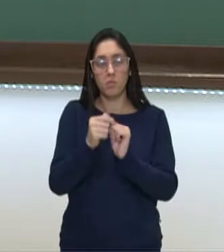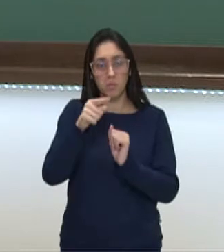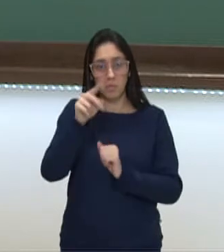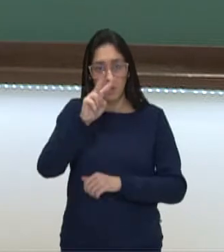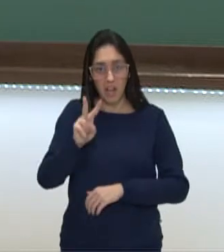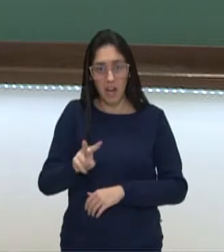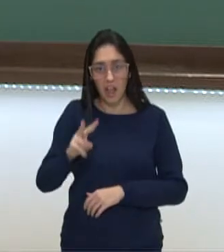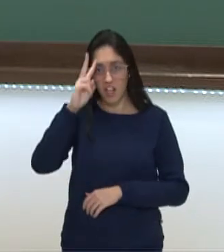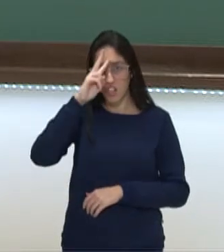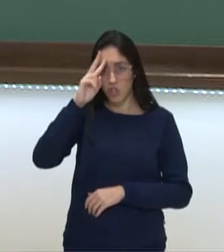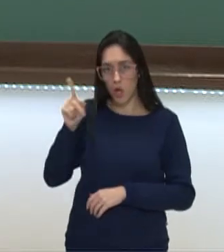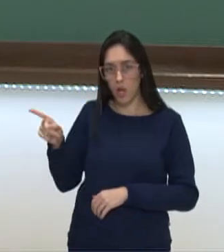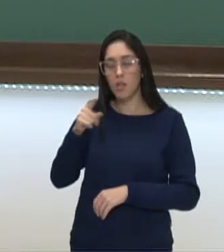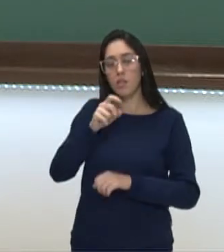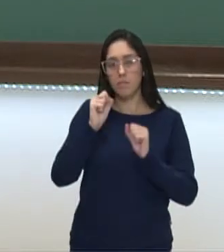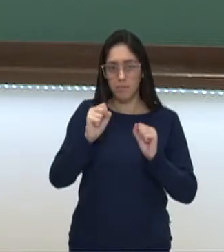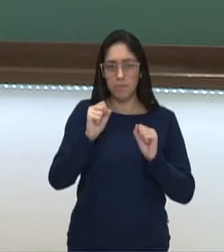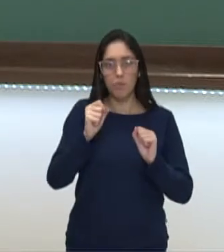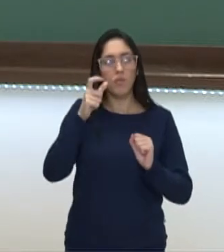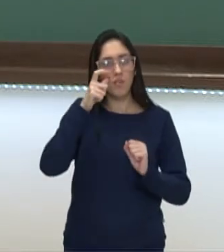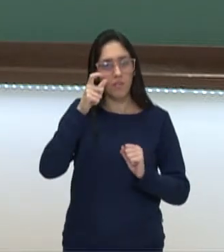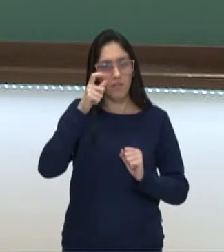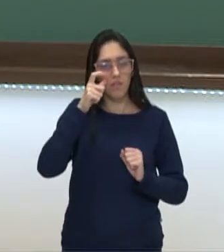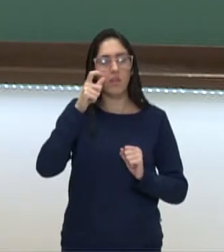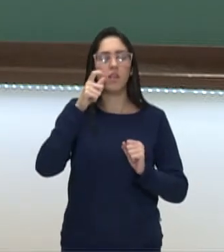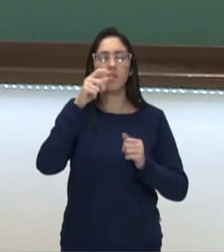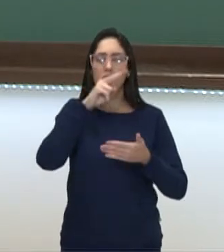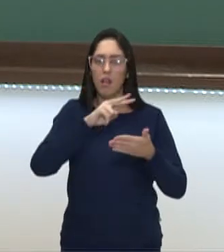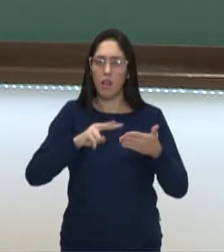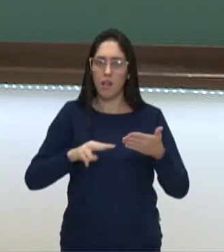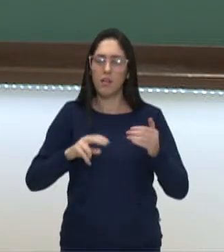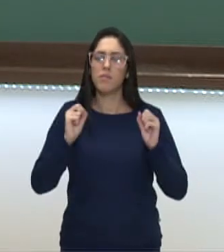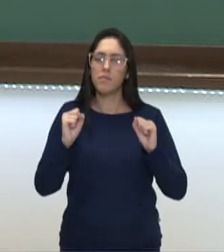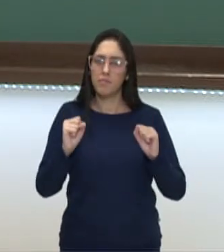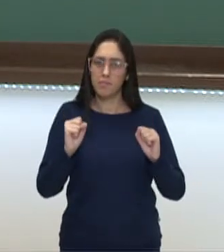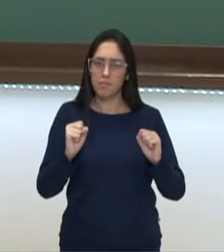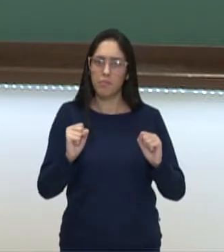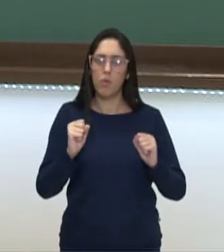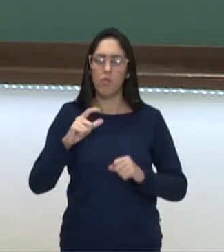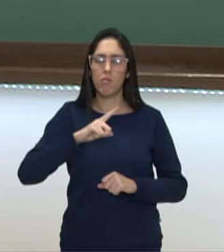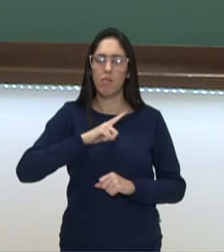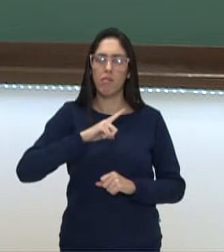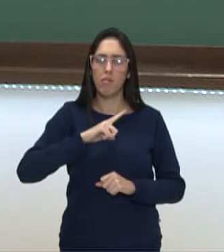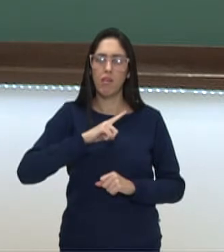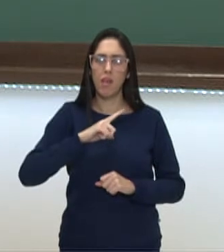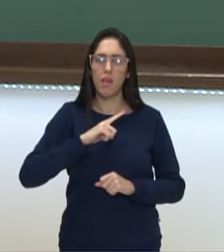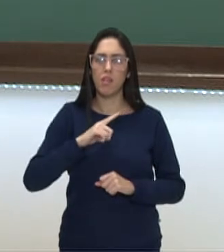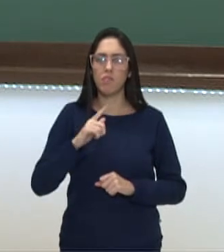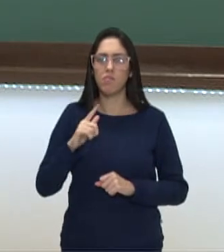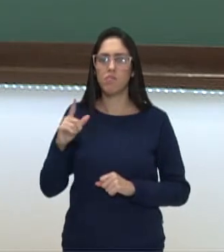historinha, entra lá depois, tá? Na aula de vocês. Vocês têm lá o arquivo. Justamente com essa aula